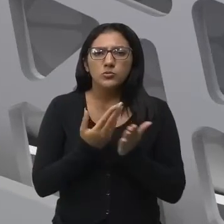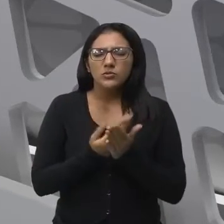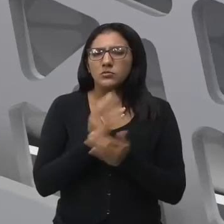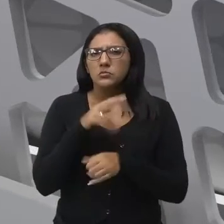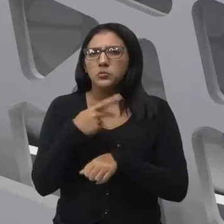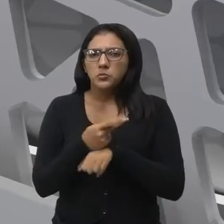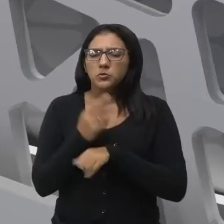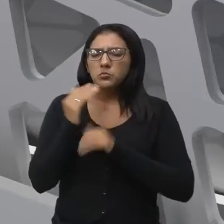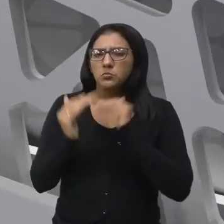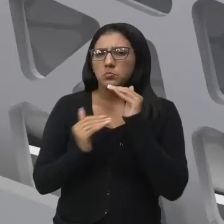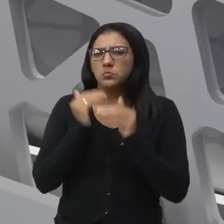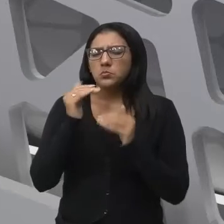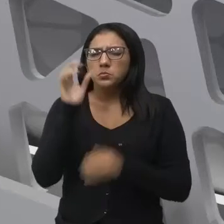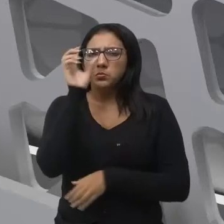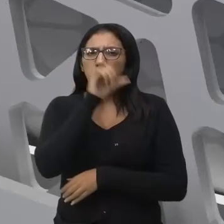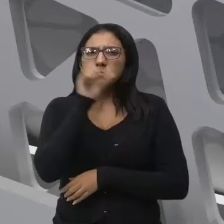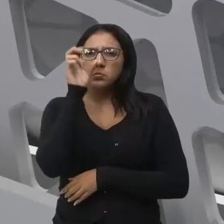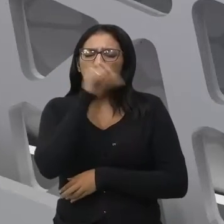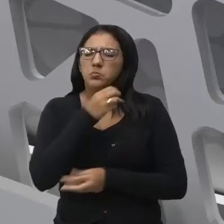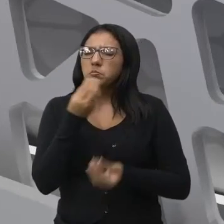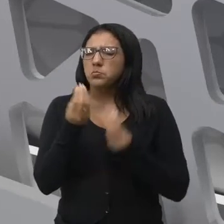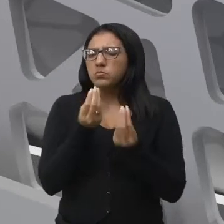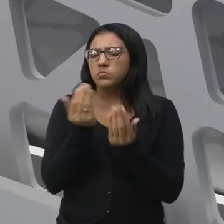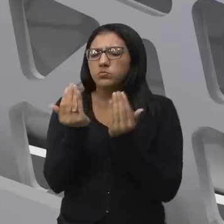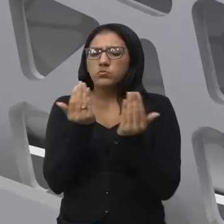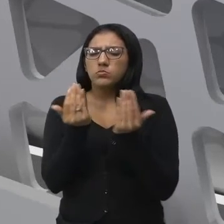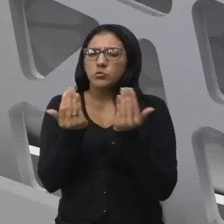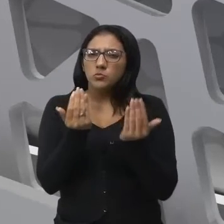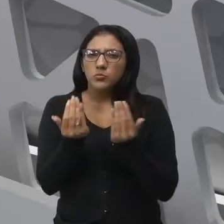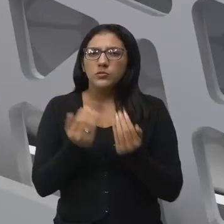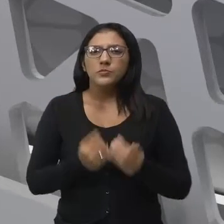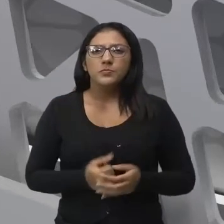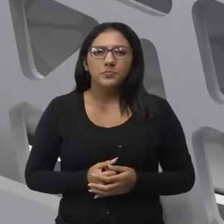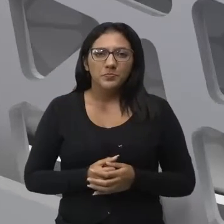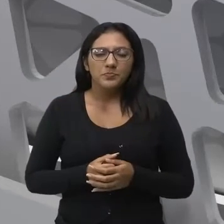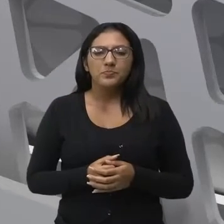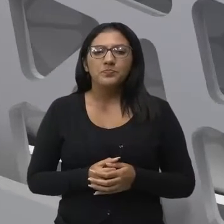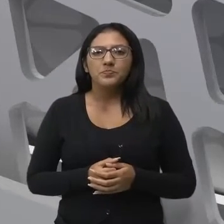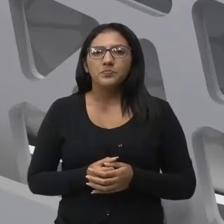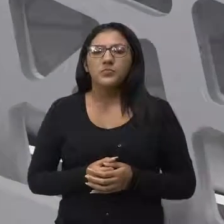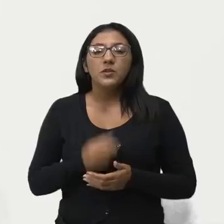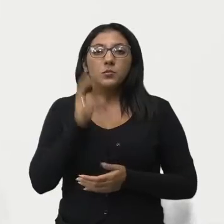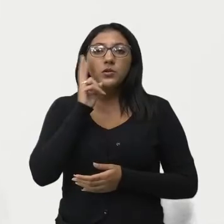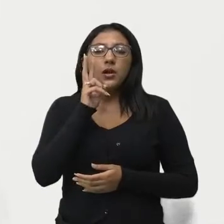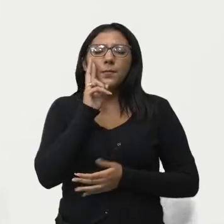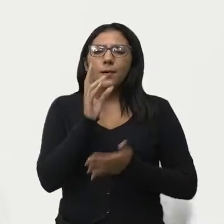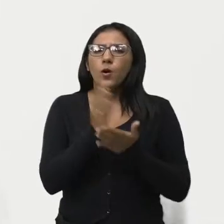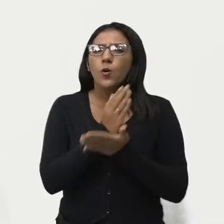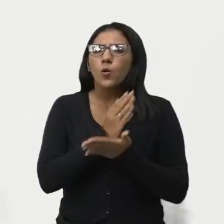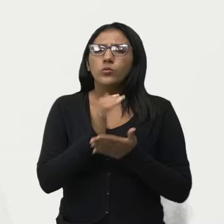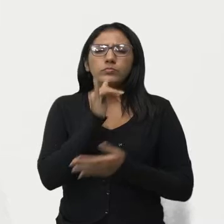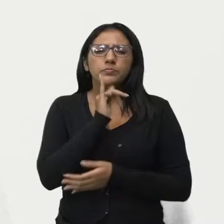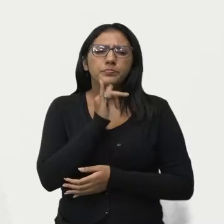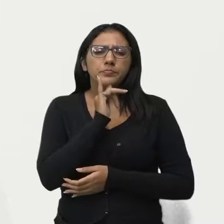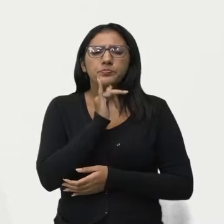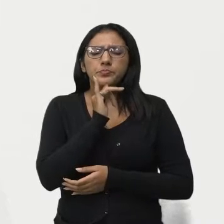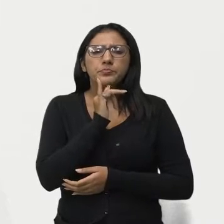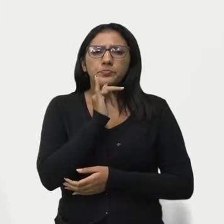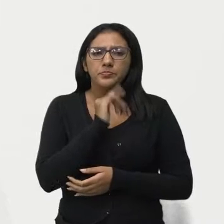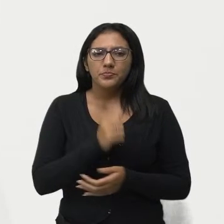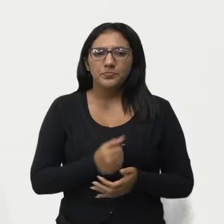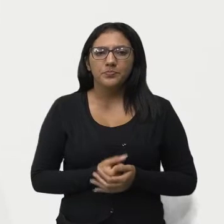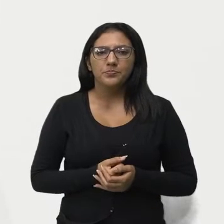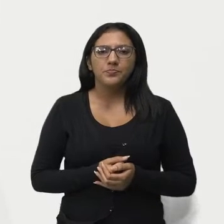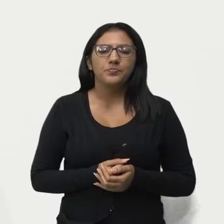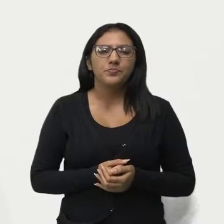estabelece ali as grandezas e já sabe mais ou menos qual é a relação entre elas. Vamos relembrar aqui alguns casos, né? Como é que a gente faz então para